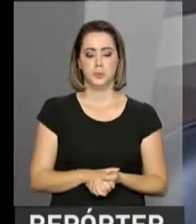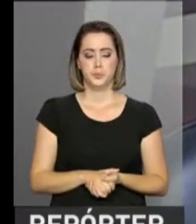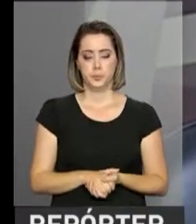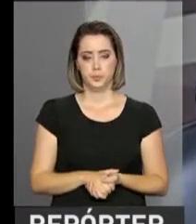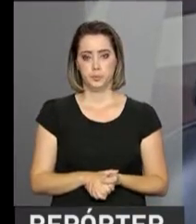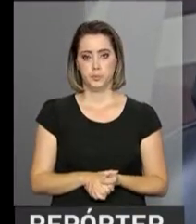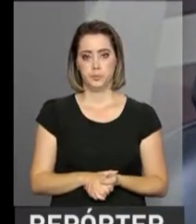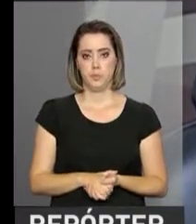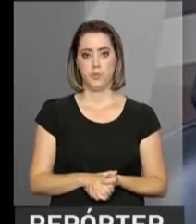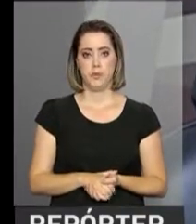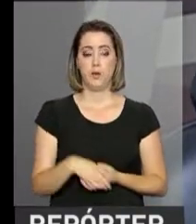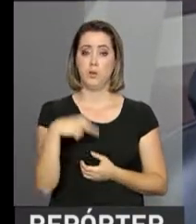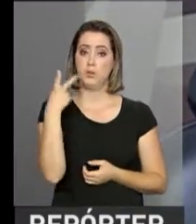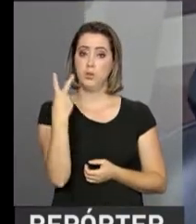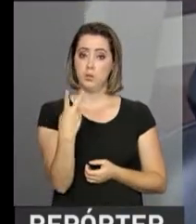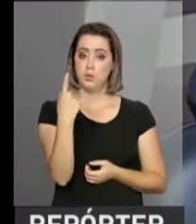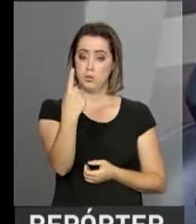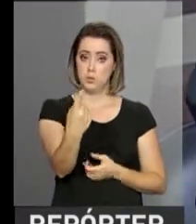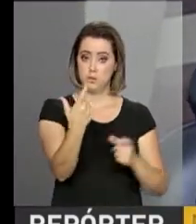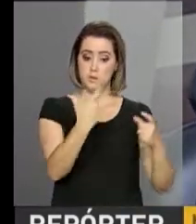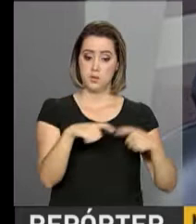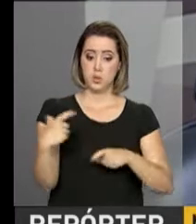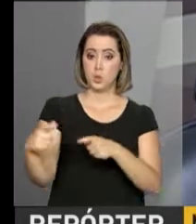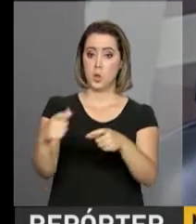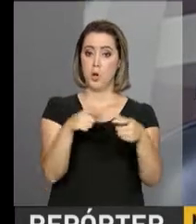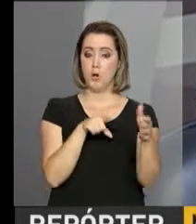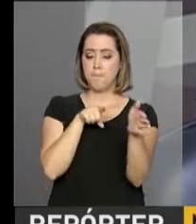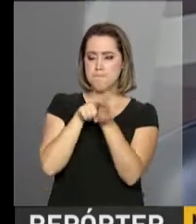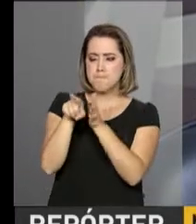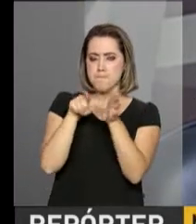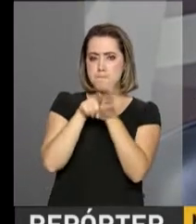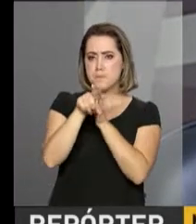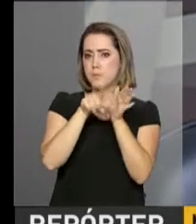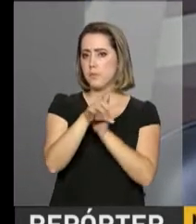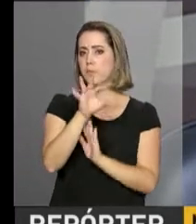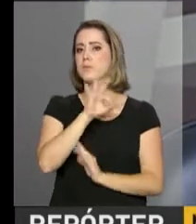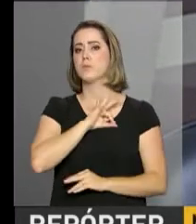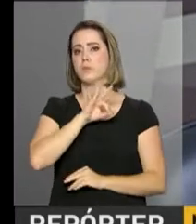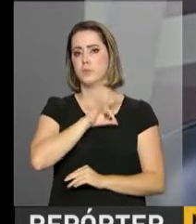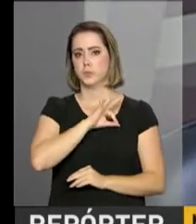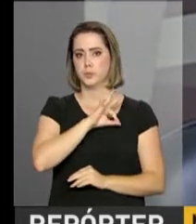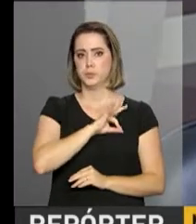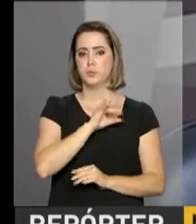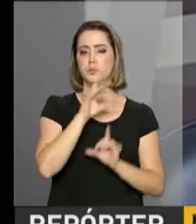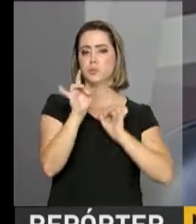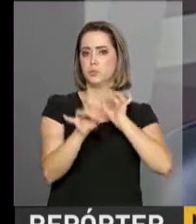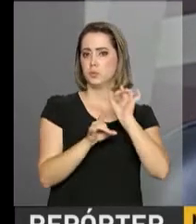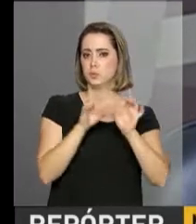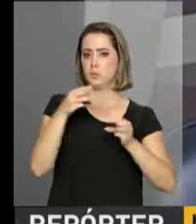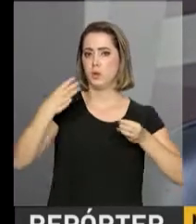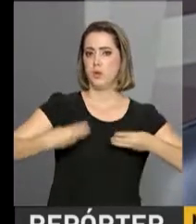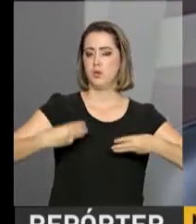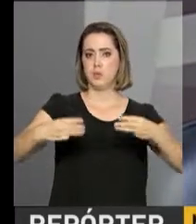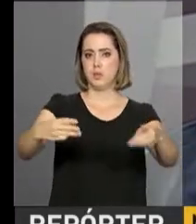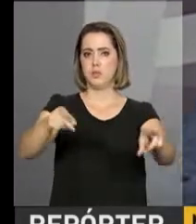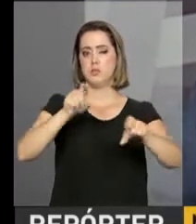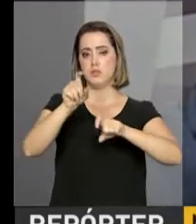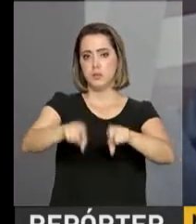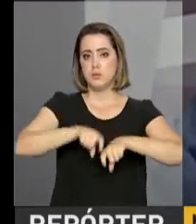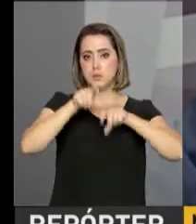frigoríficos investigados que estão hoje sob investigação especial do Ministério da